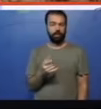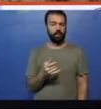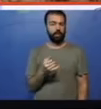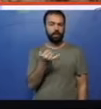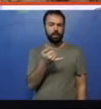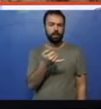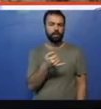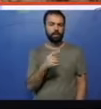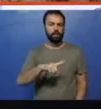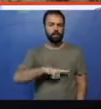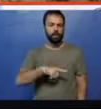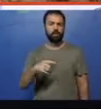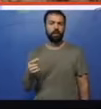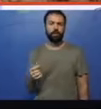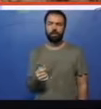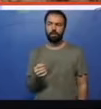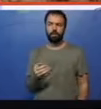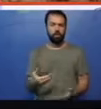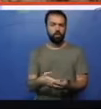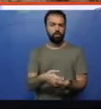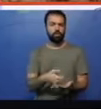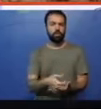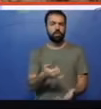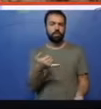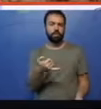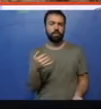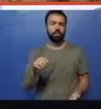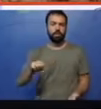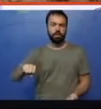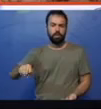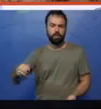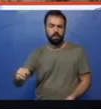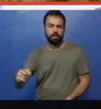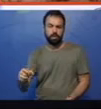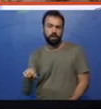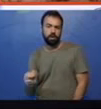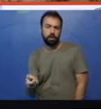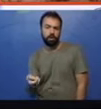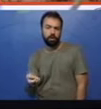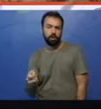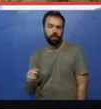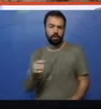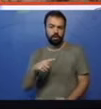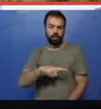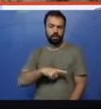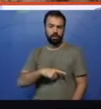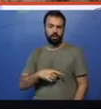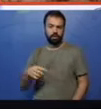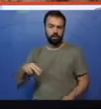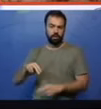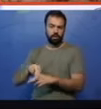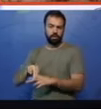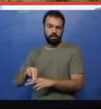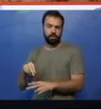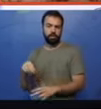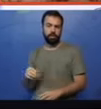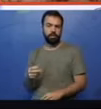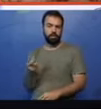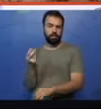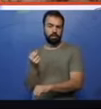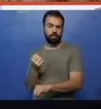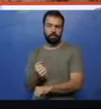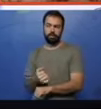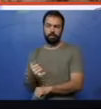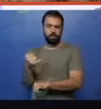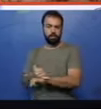tem, os talheres, a maçaneta da porta e a fechadura, clipes. Se fizer uma